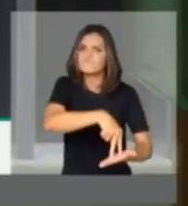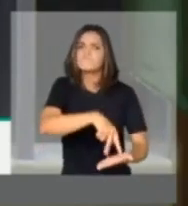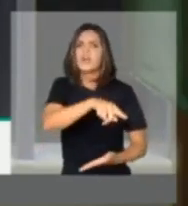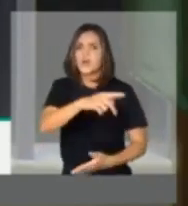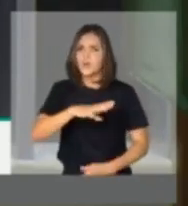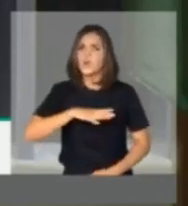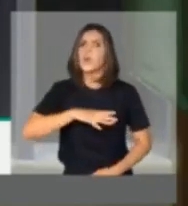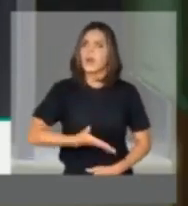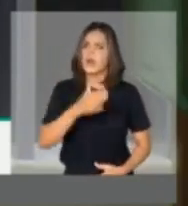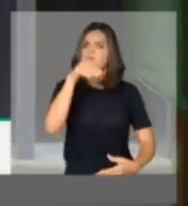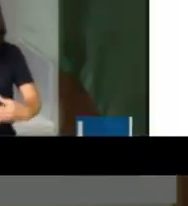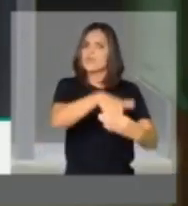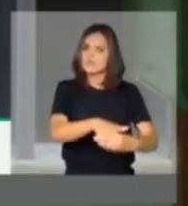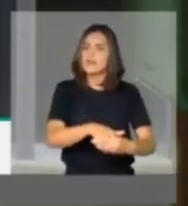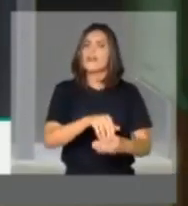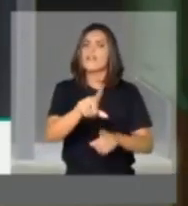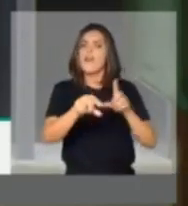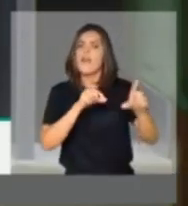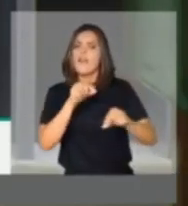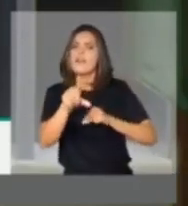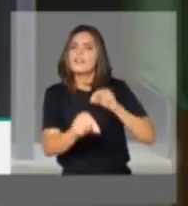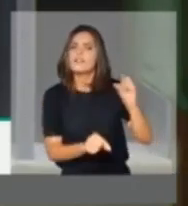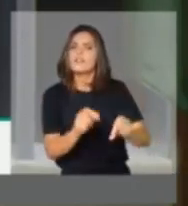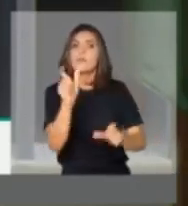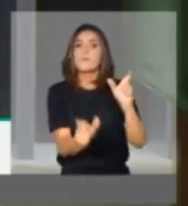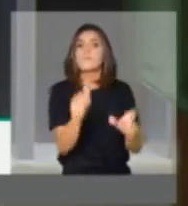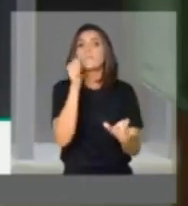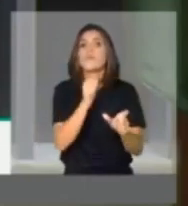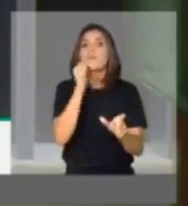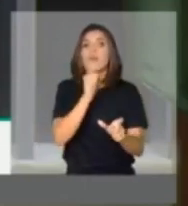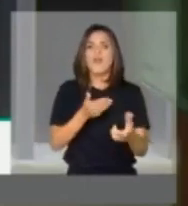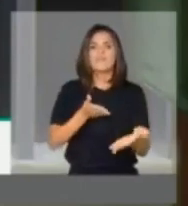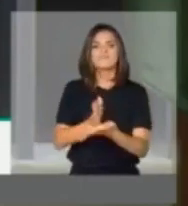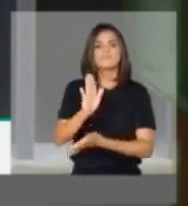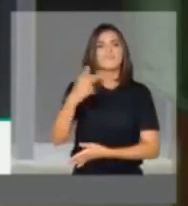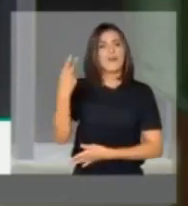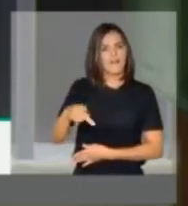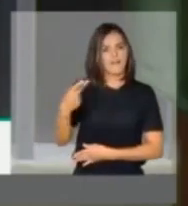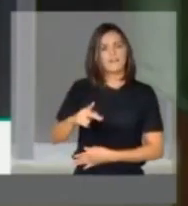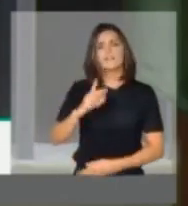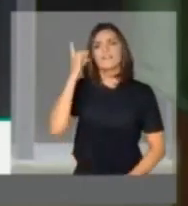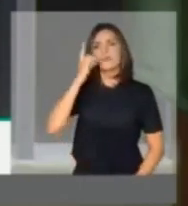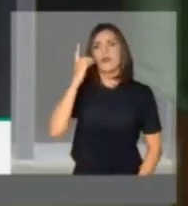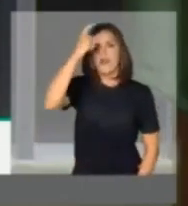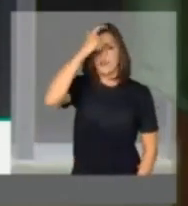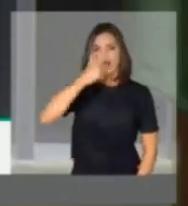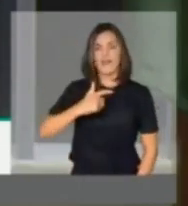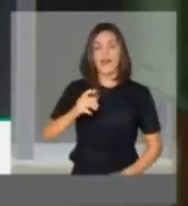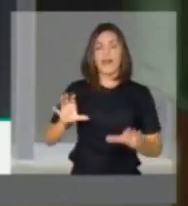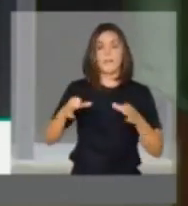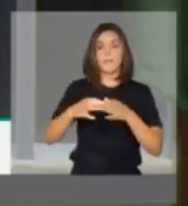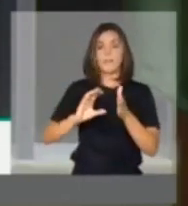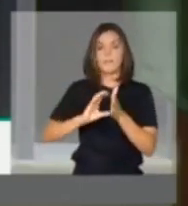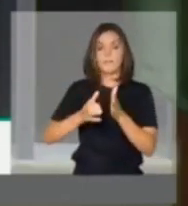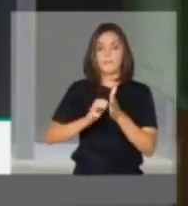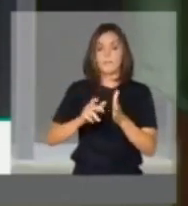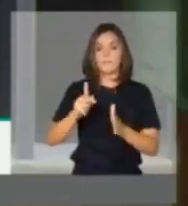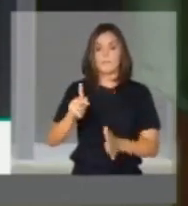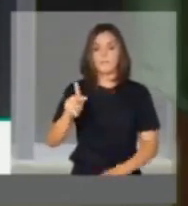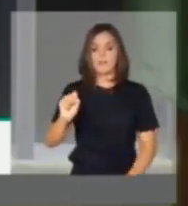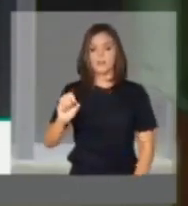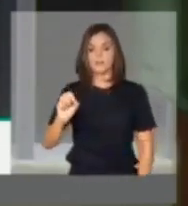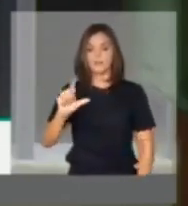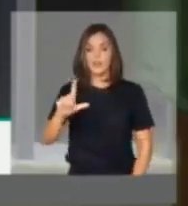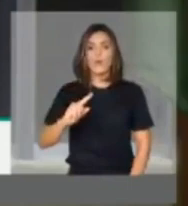representantes aqui dentro do parlamento. Nesse sentido, nós do PSOL temos muito orgulho de ser a única bancada paritária do